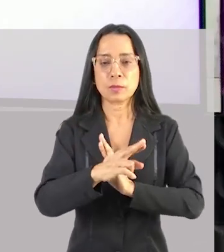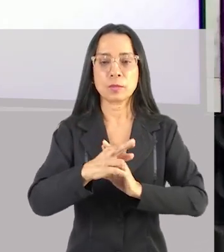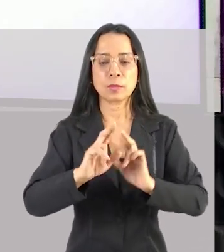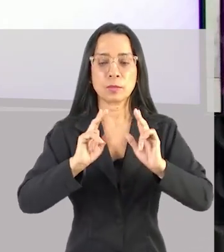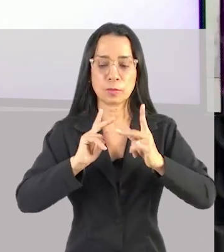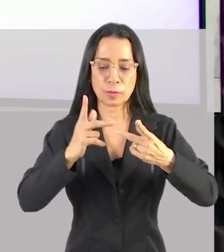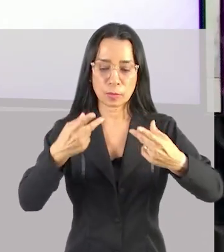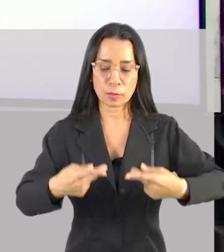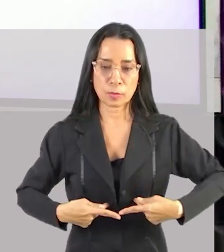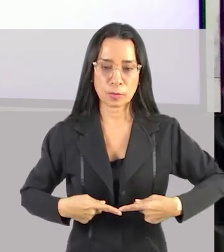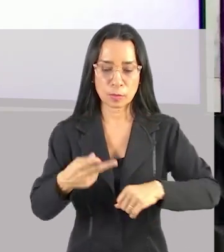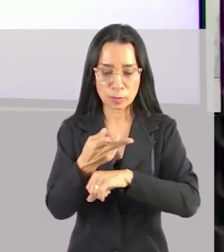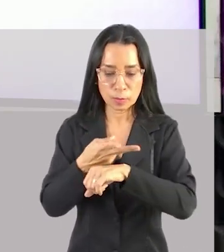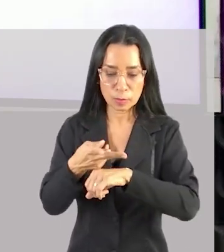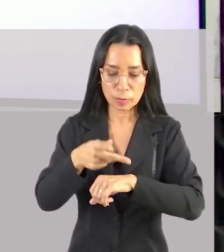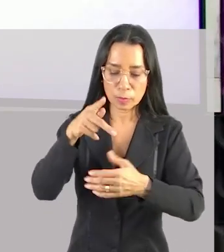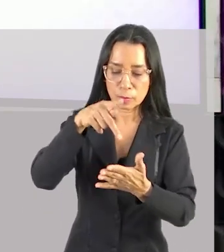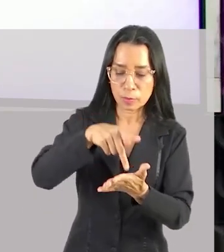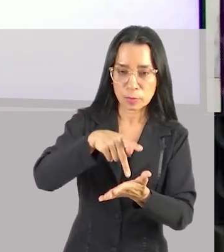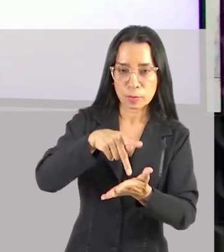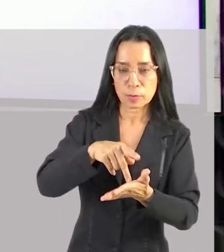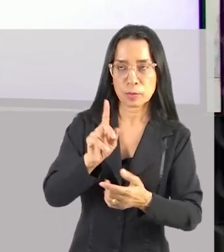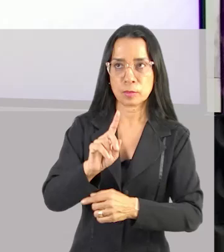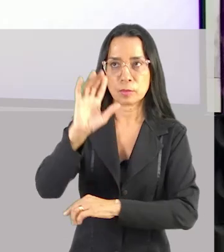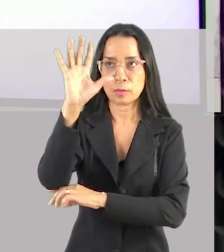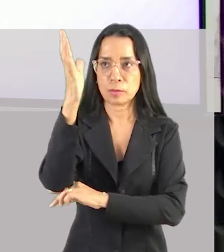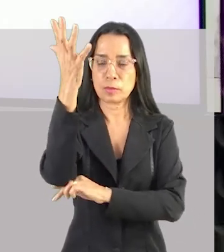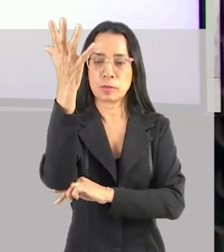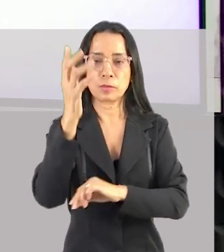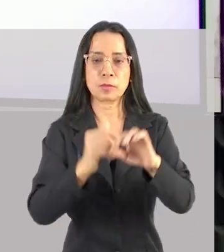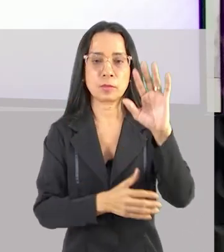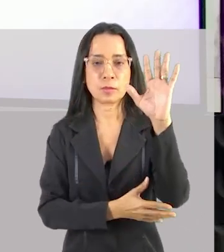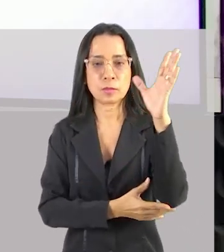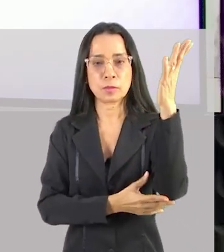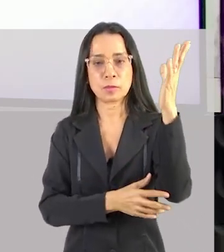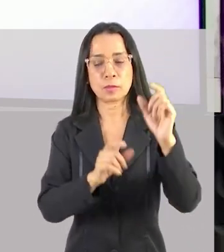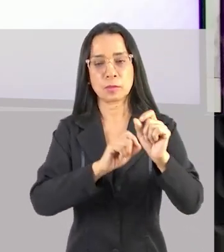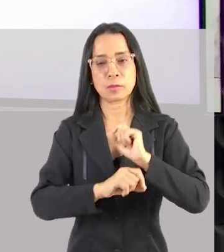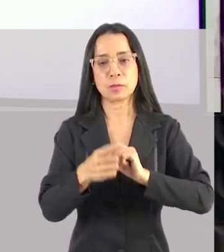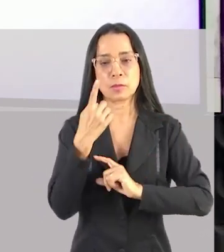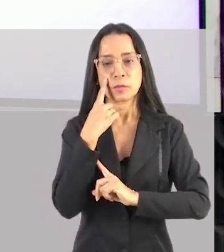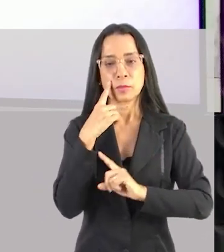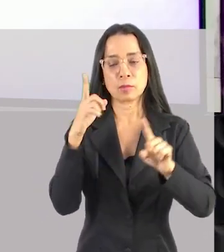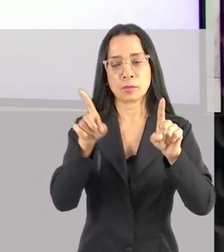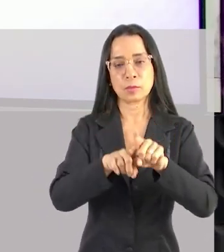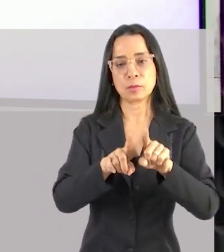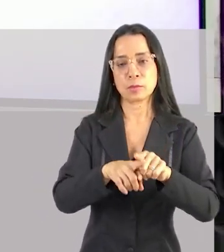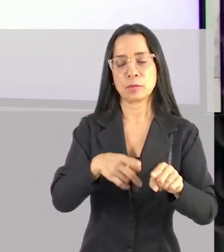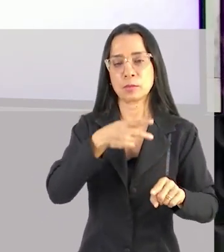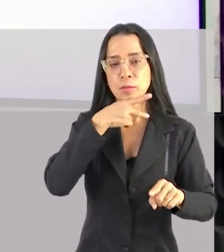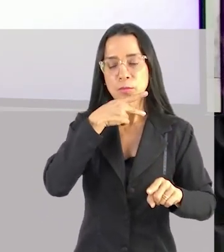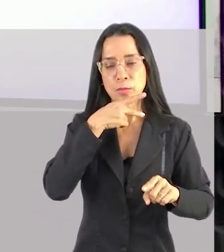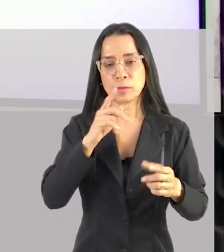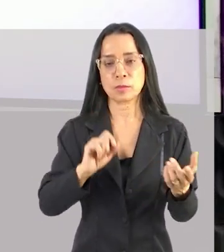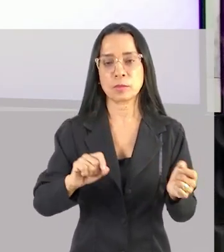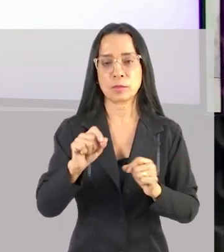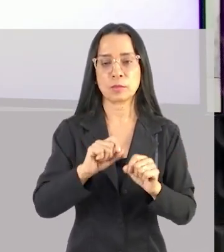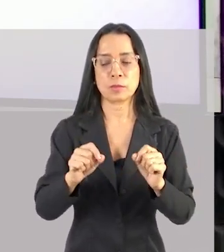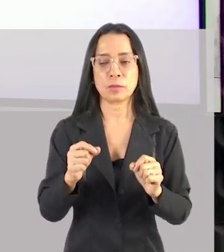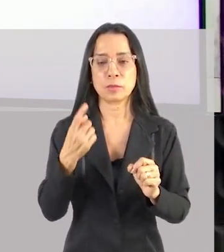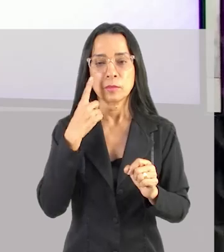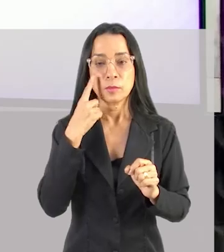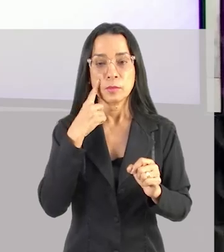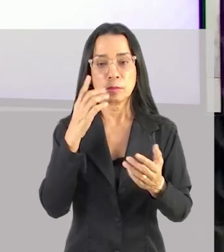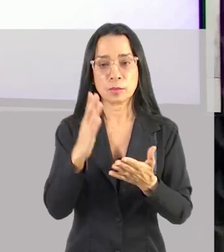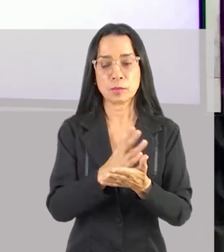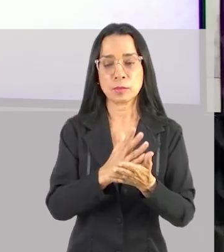a verdade no ser humano e não mais na natureza. E também vimos o Platão, né, que vimos